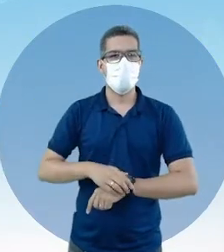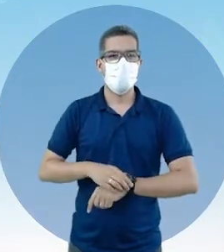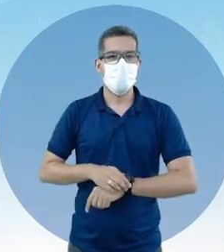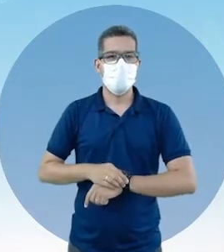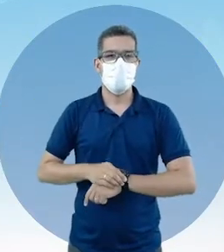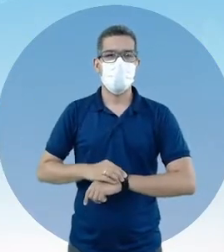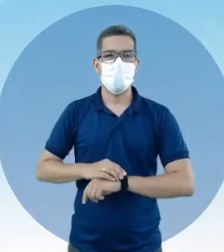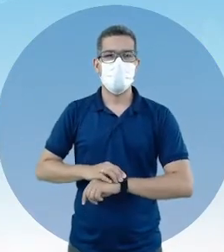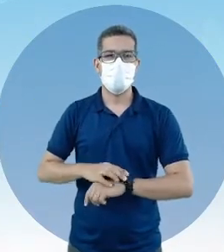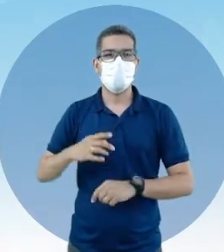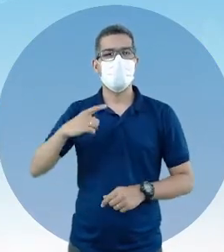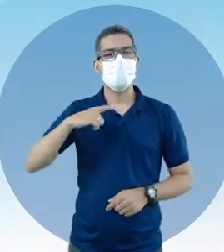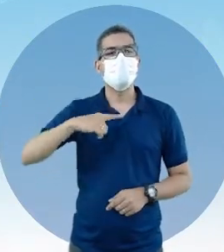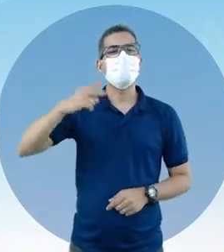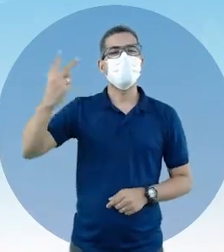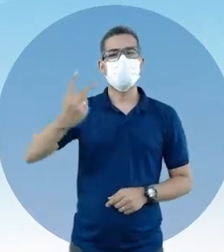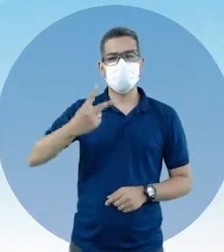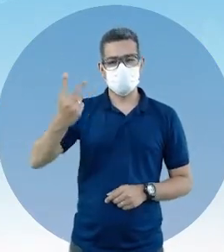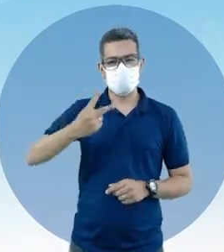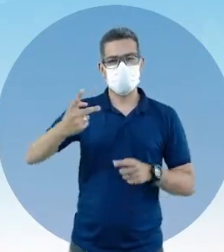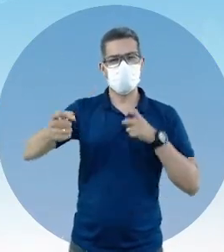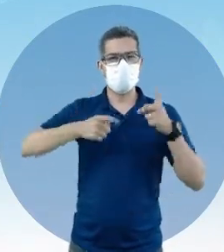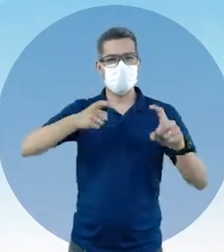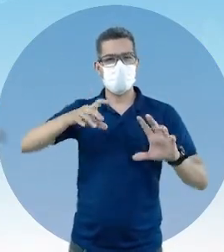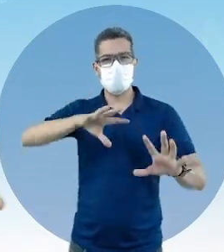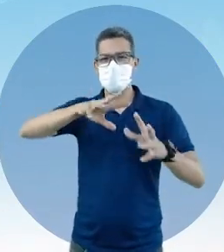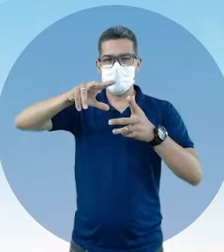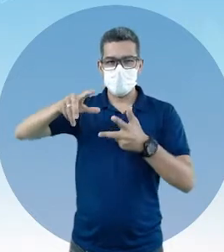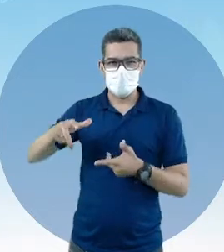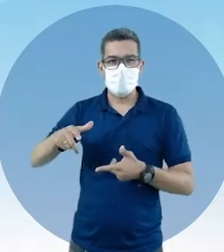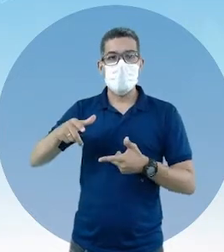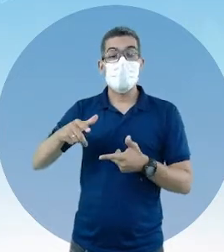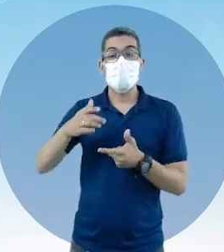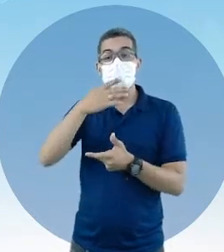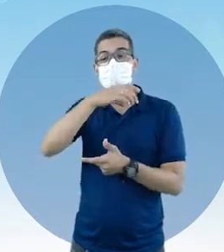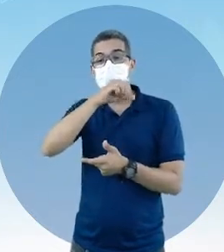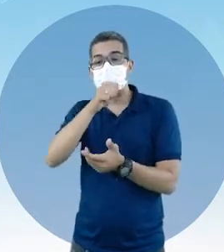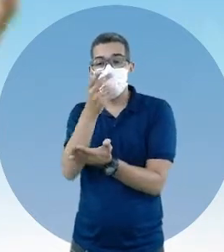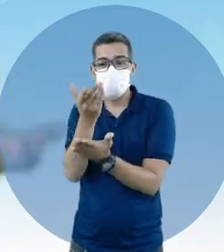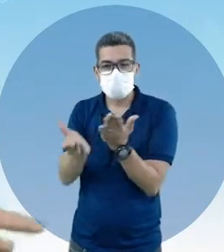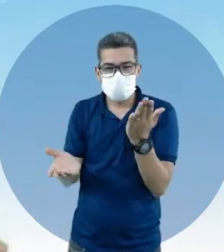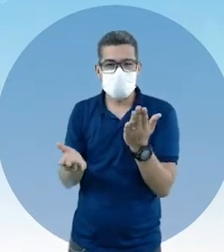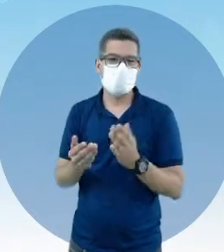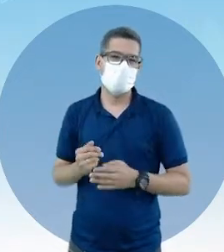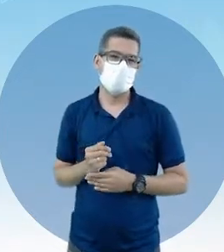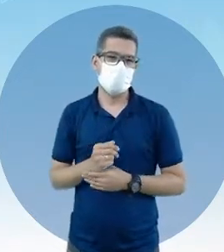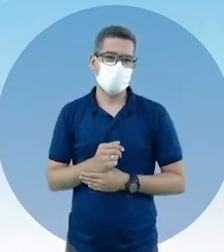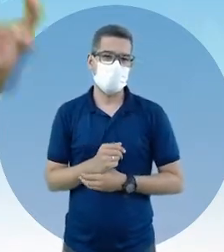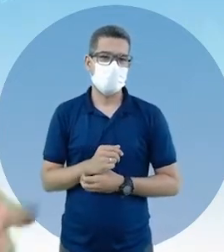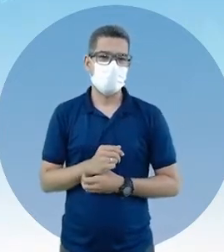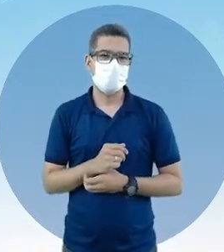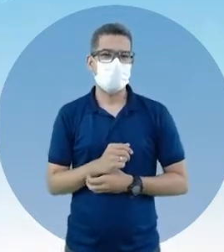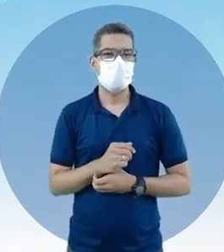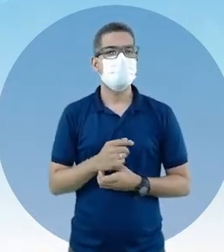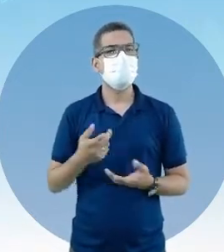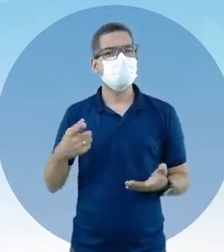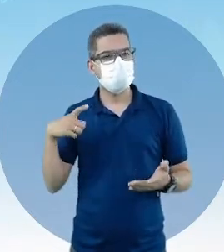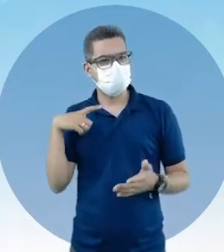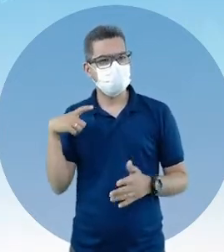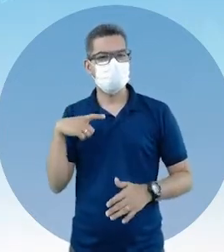da Segunda Grande Guerra Mundial. Perdeu o pai. Então tudo isso aqui vai construindo